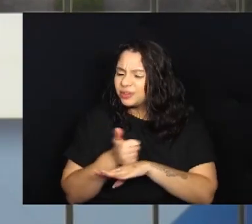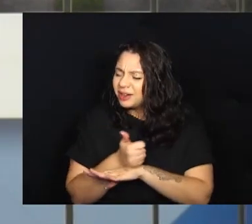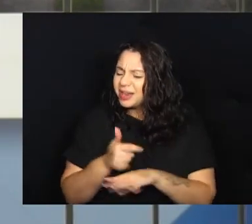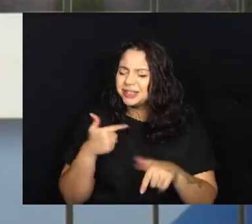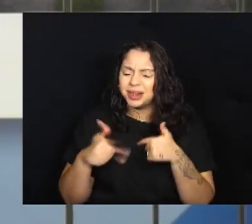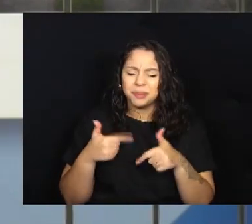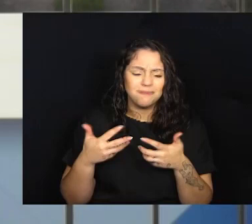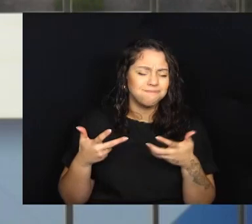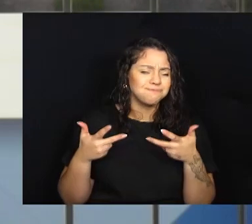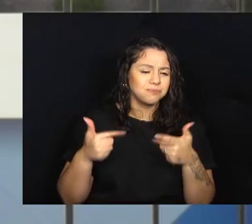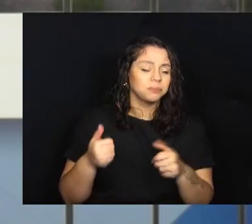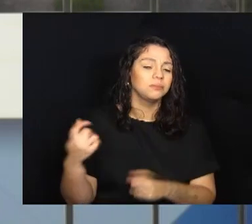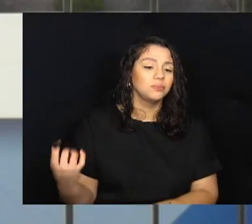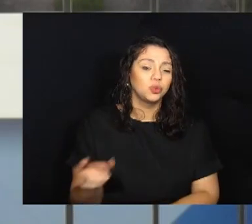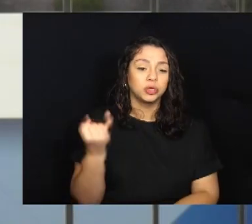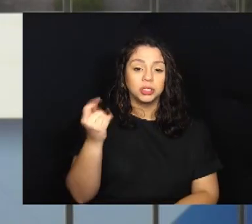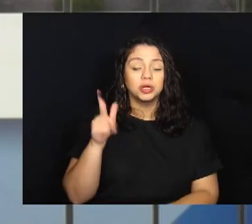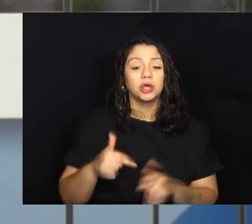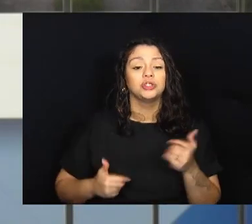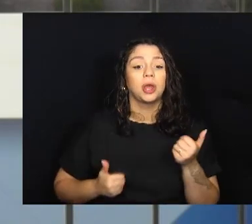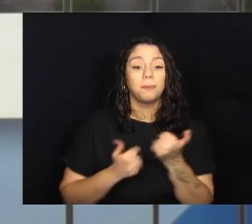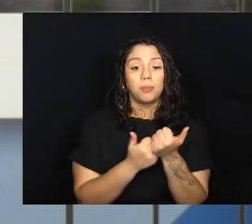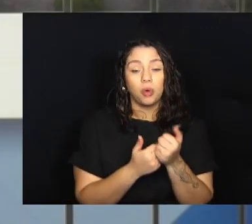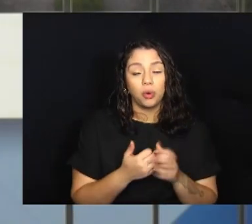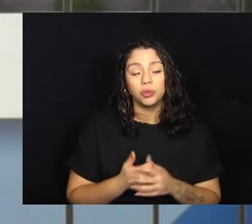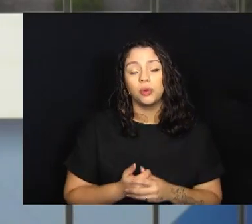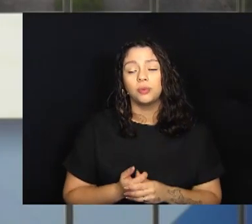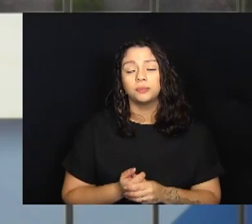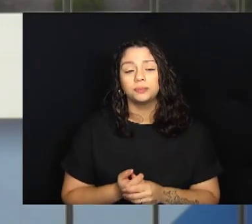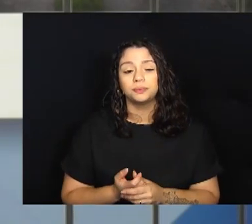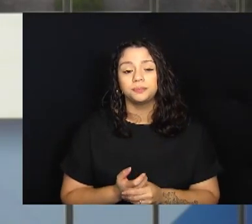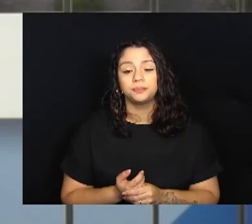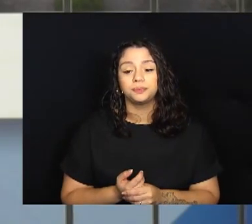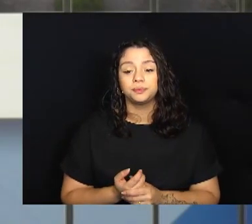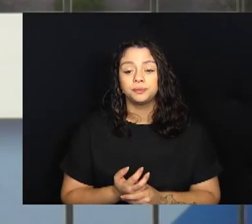essencial, fundamental, de apoio, de